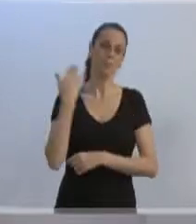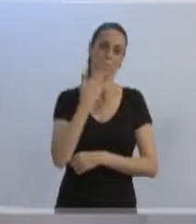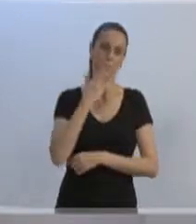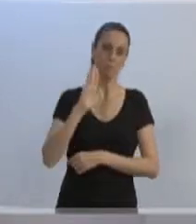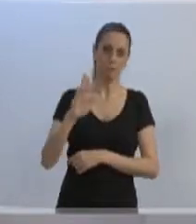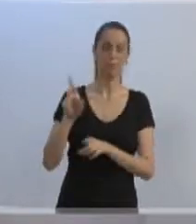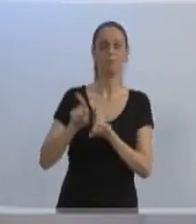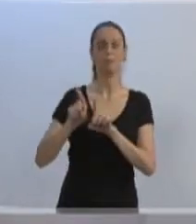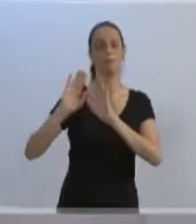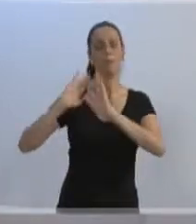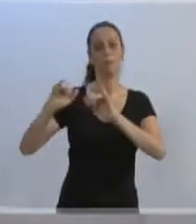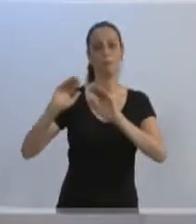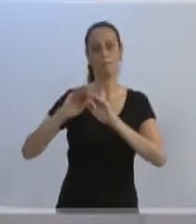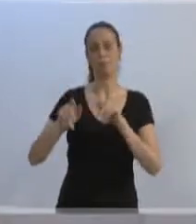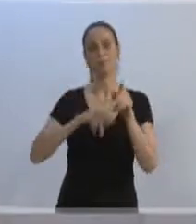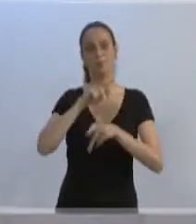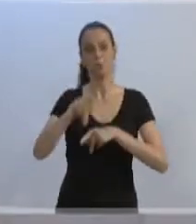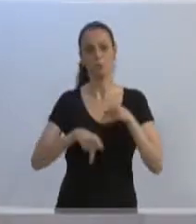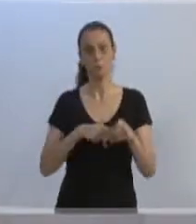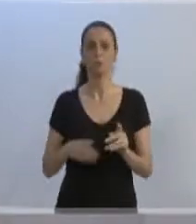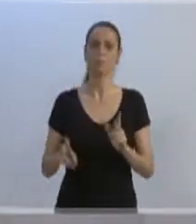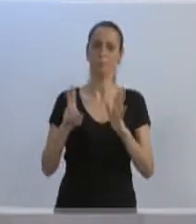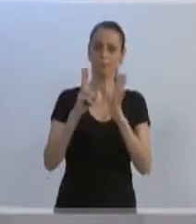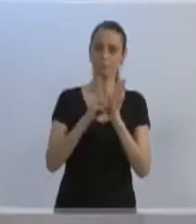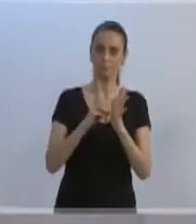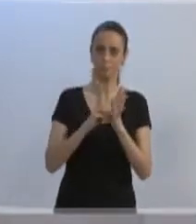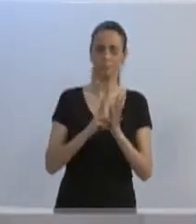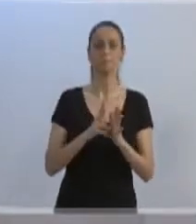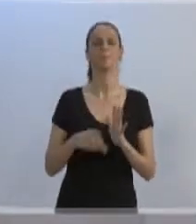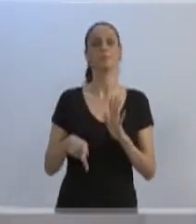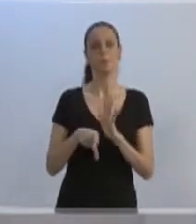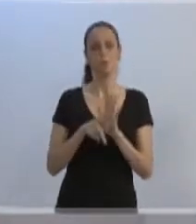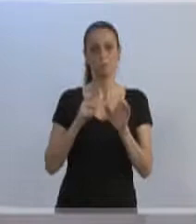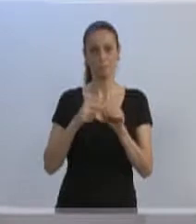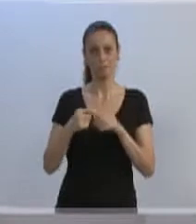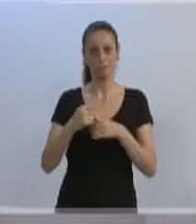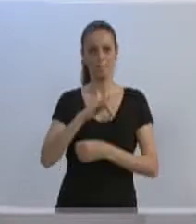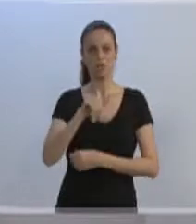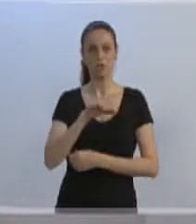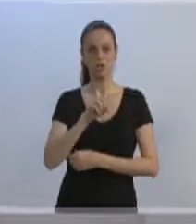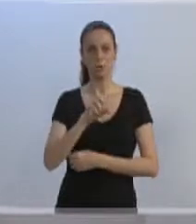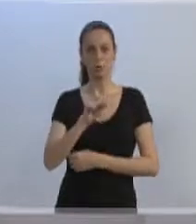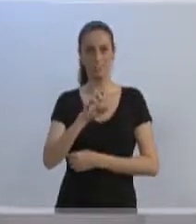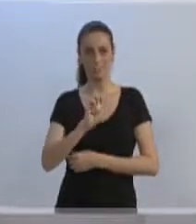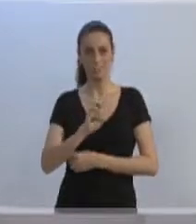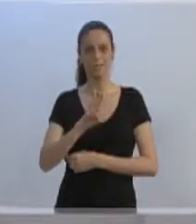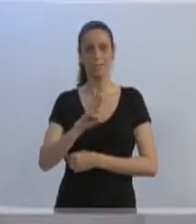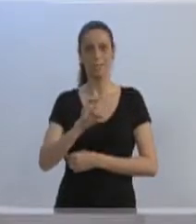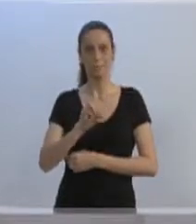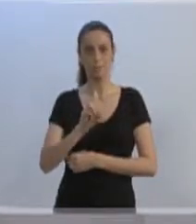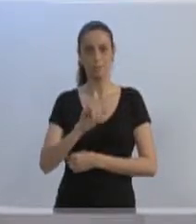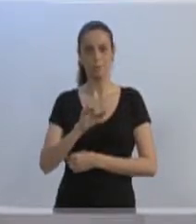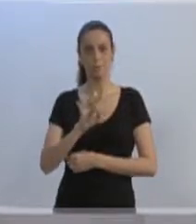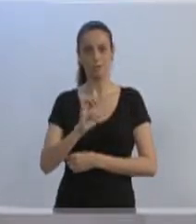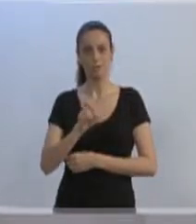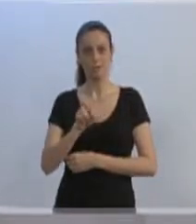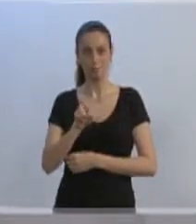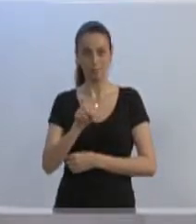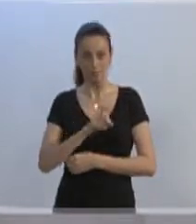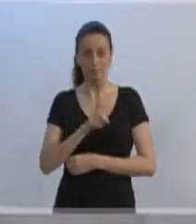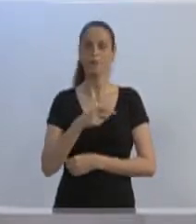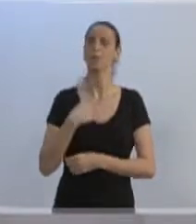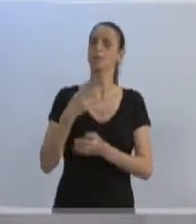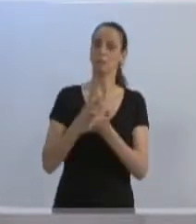e as demandas do povo indígena lado de josé bater então estão estou em conversa constante